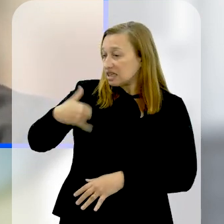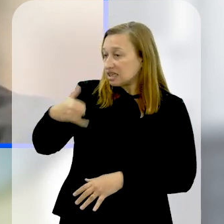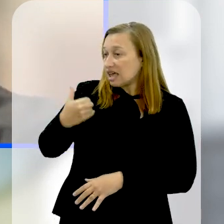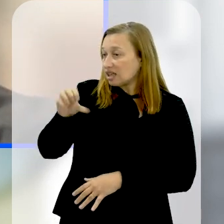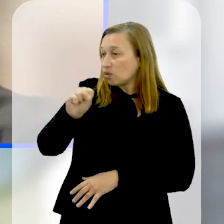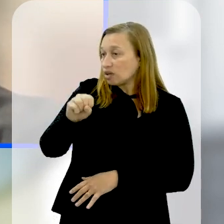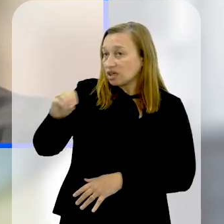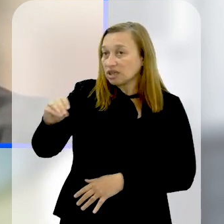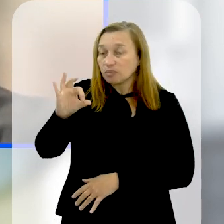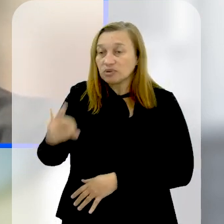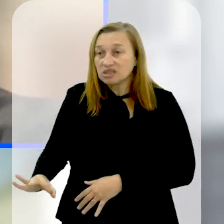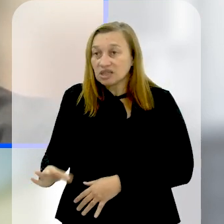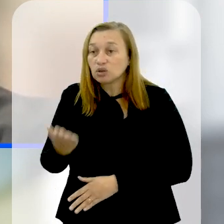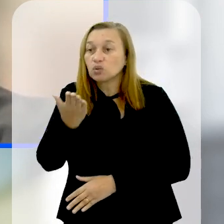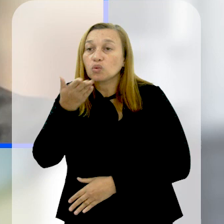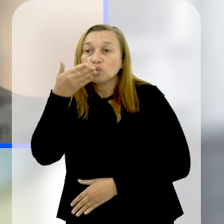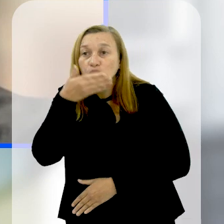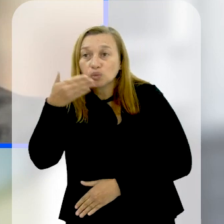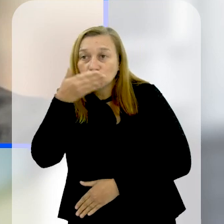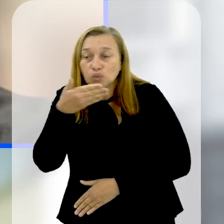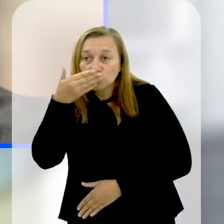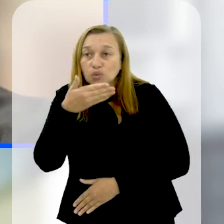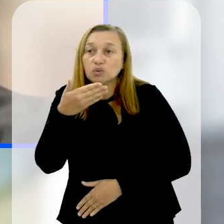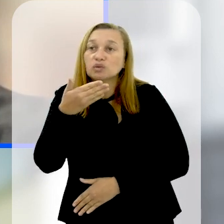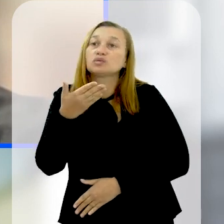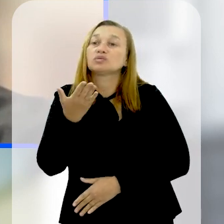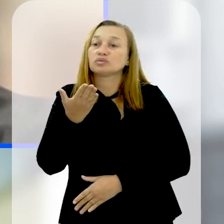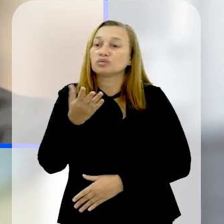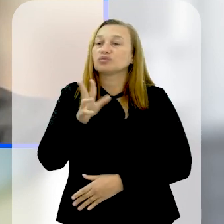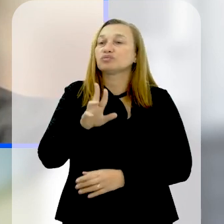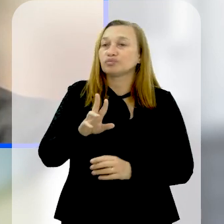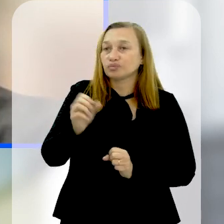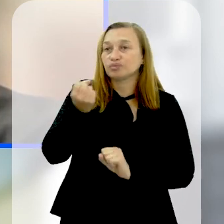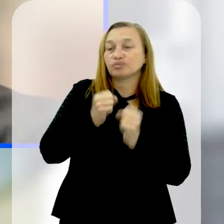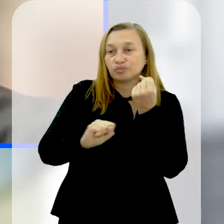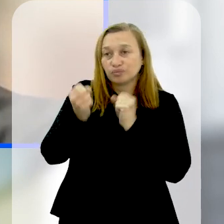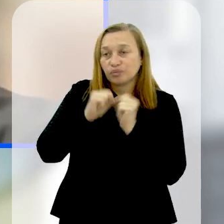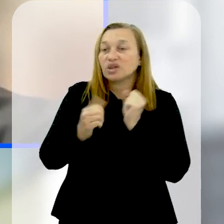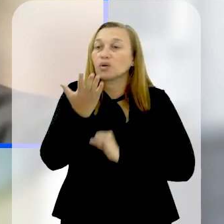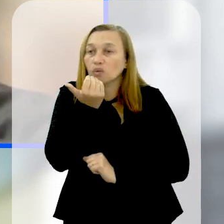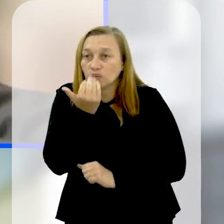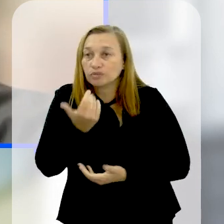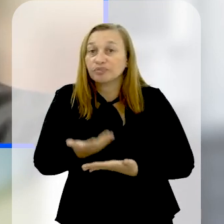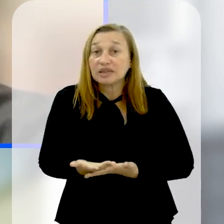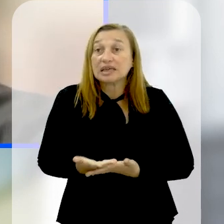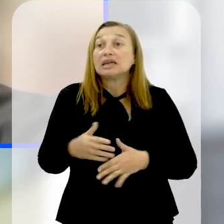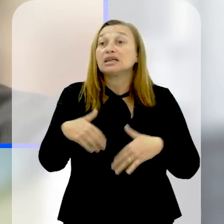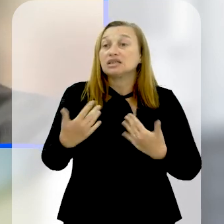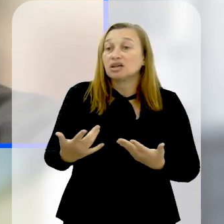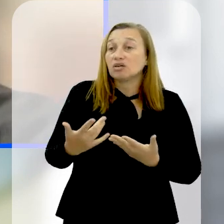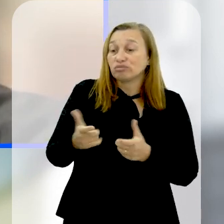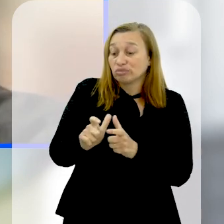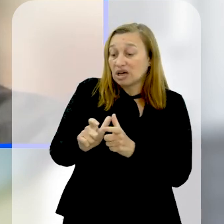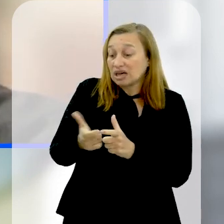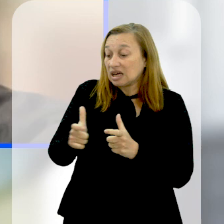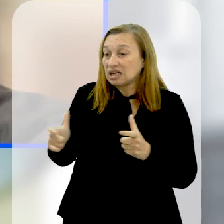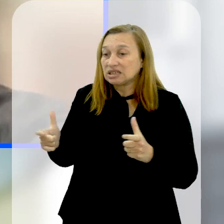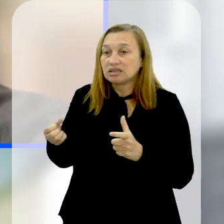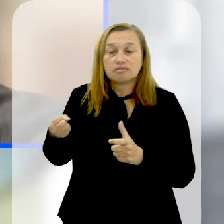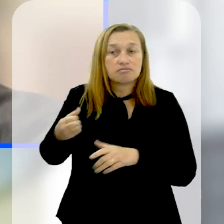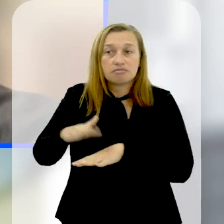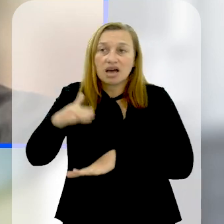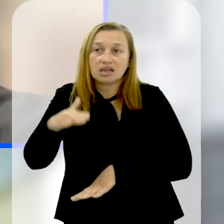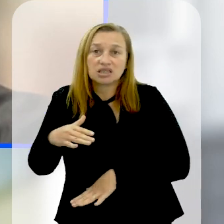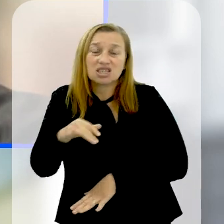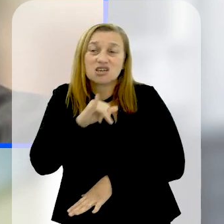idade, 80% delas consumiam alimentos ultraprocessados. 80%. Ou seja, esse percentual está cada vez